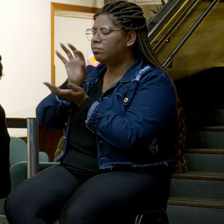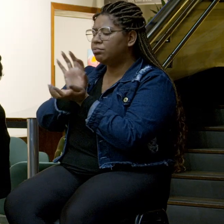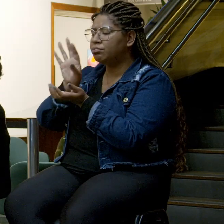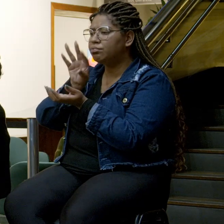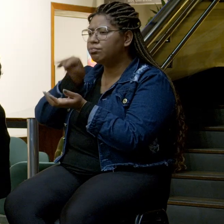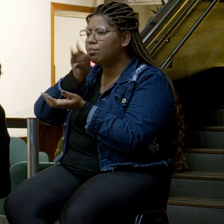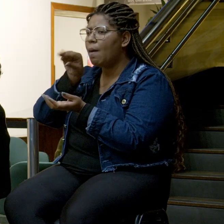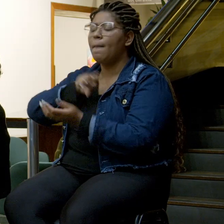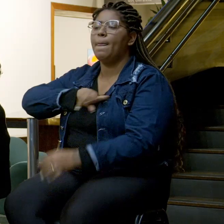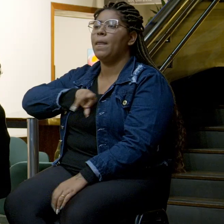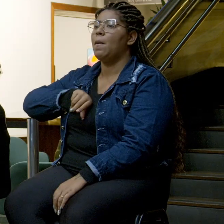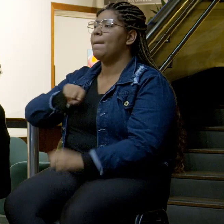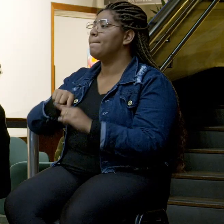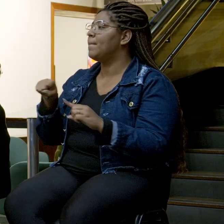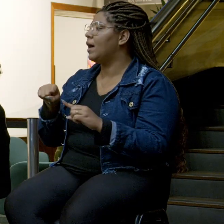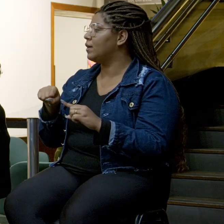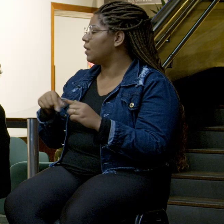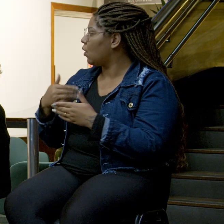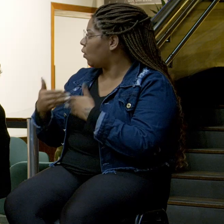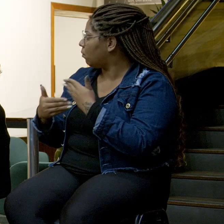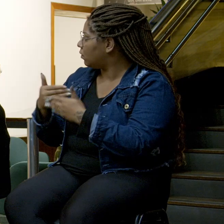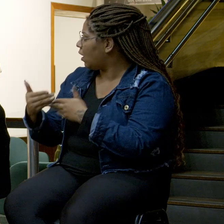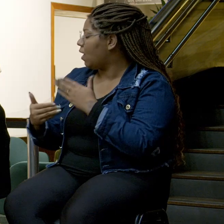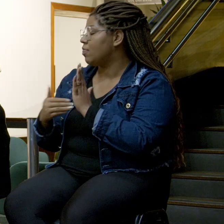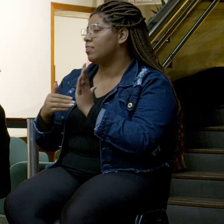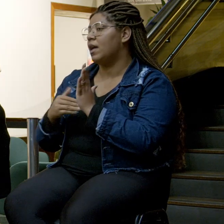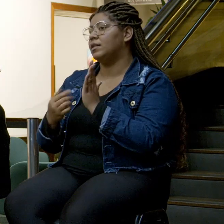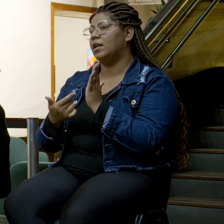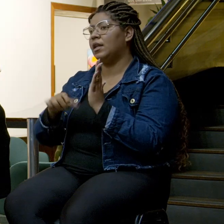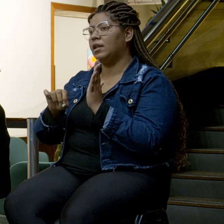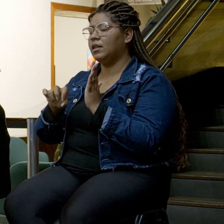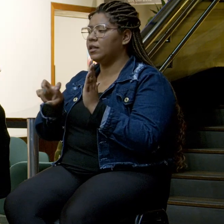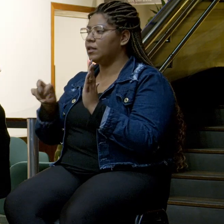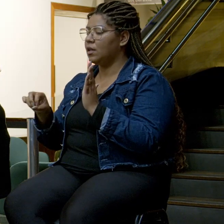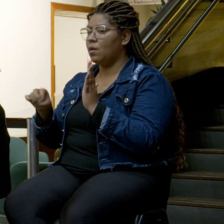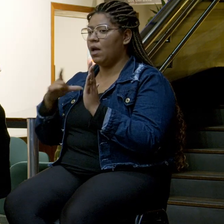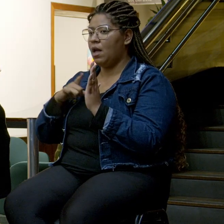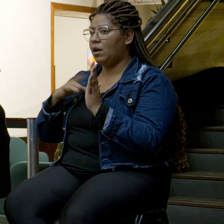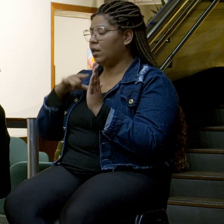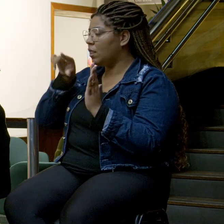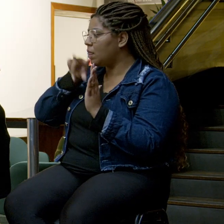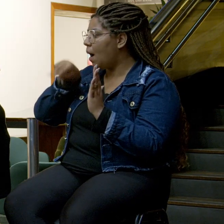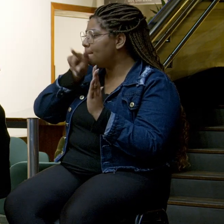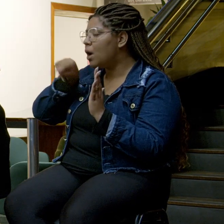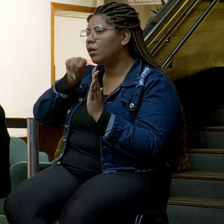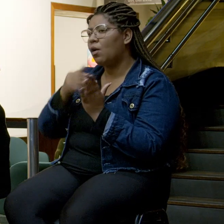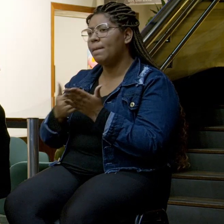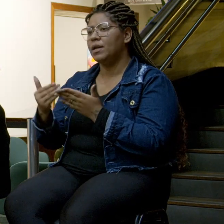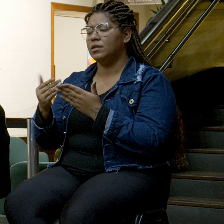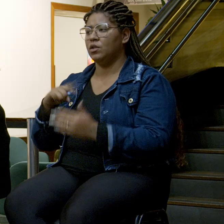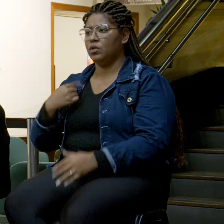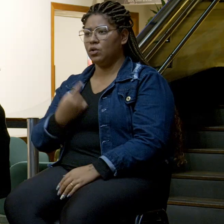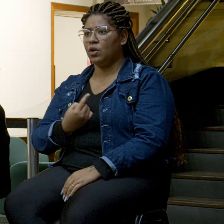de 66, ou Por um Fio, de 1976. É na boca que a digestão começa.